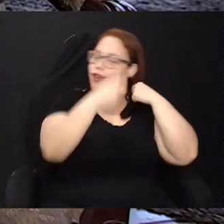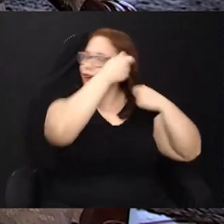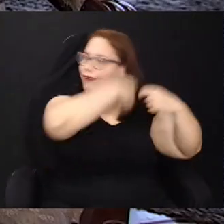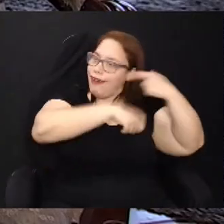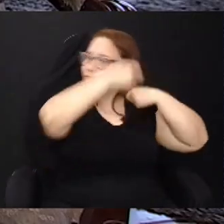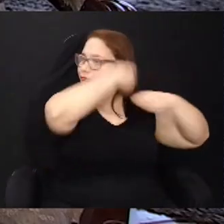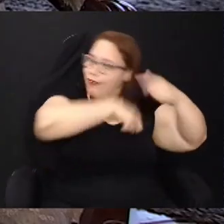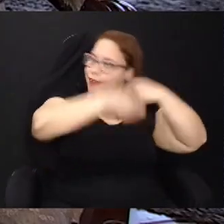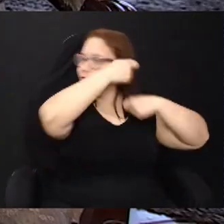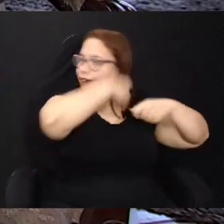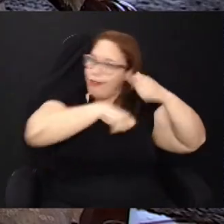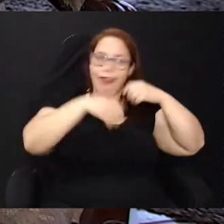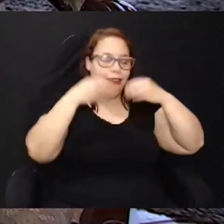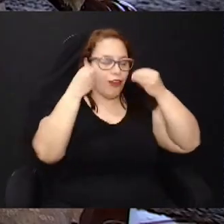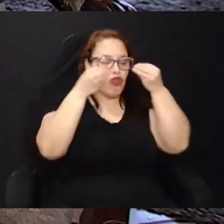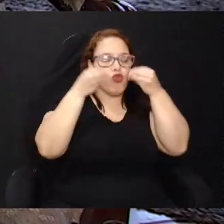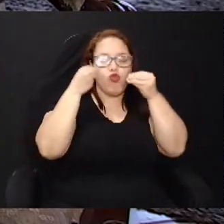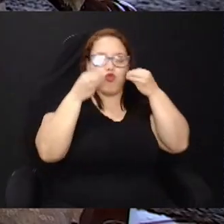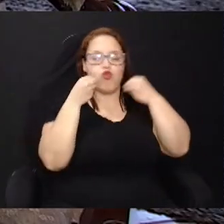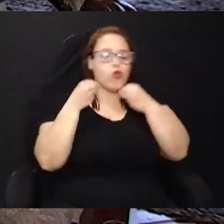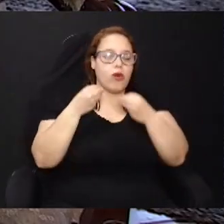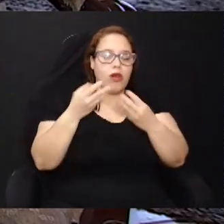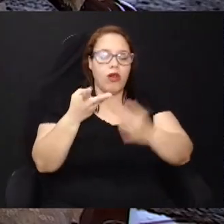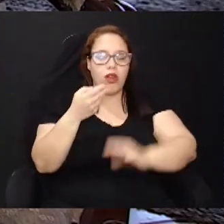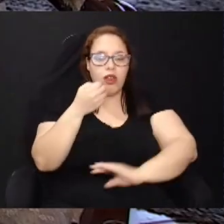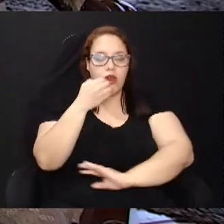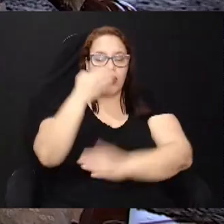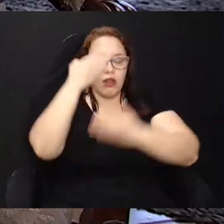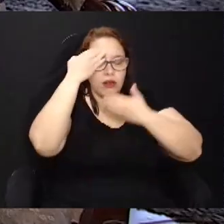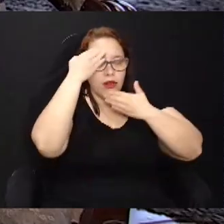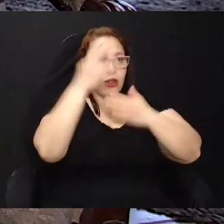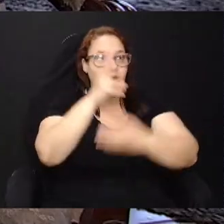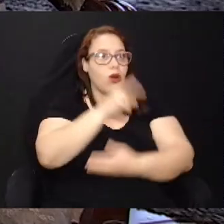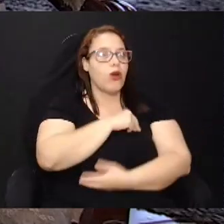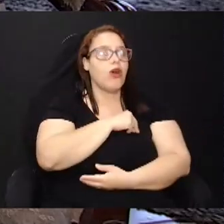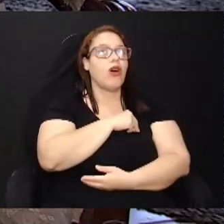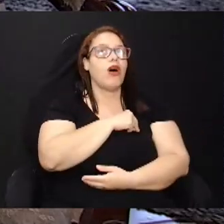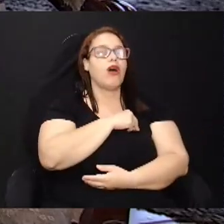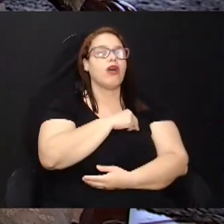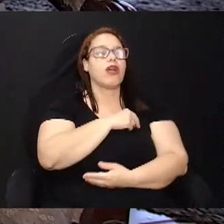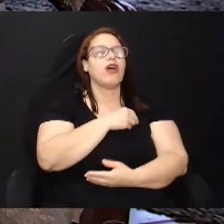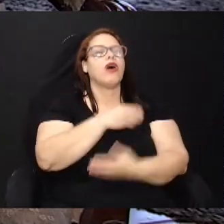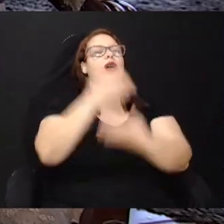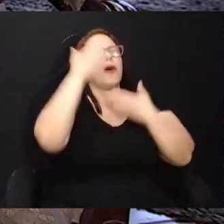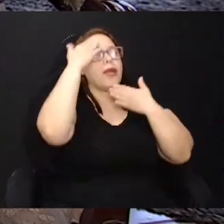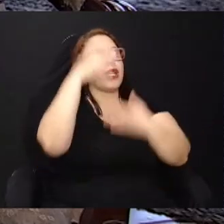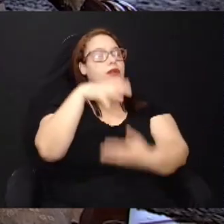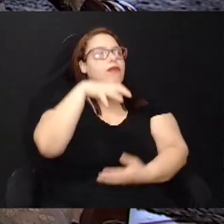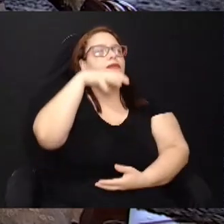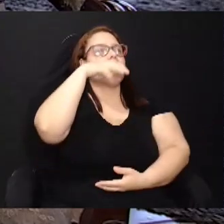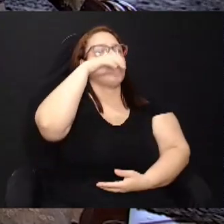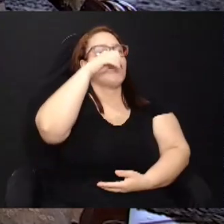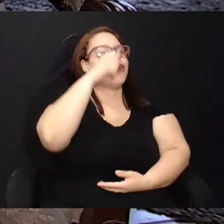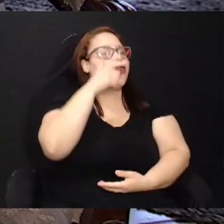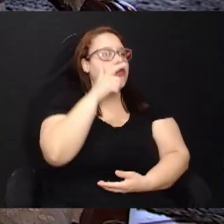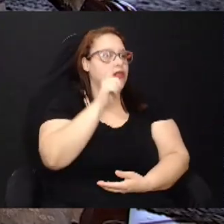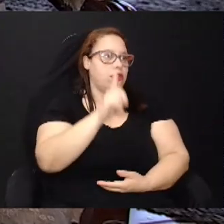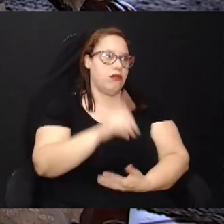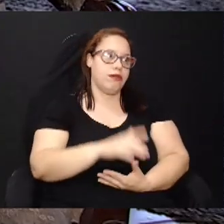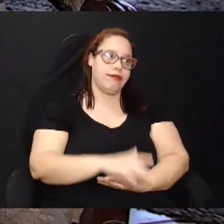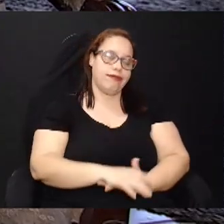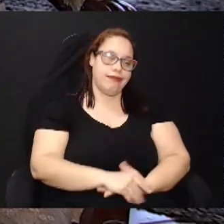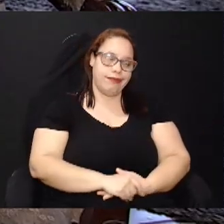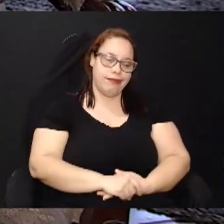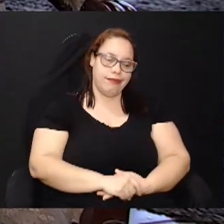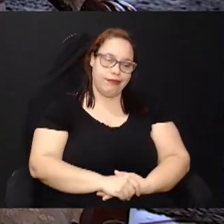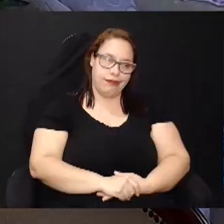nossa aparência, do que refletir e agradecer. Puxa, ainda bem que eu estou respirando, né? Quando tudo funciona, a gente não nota. A gente só